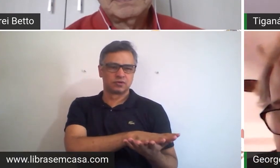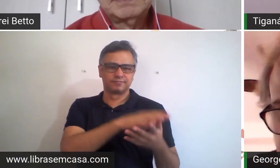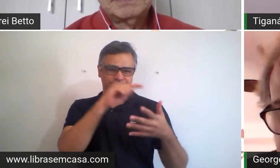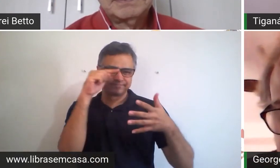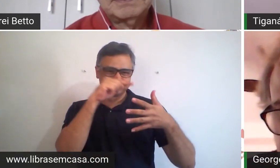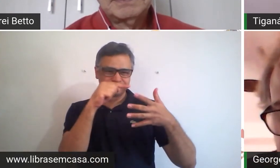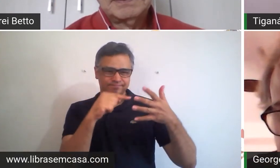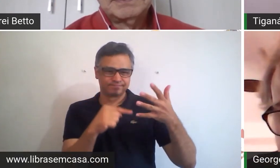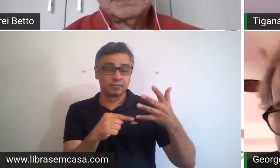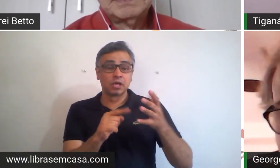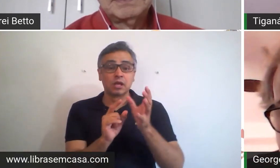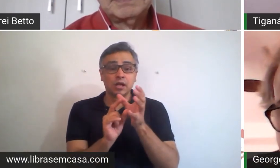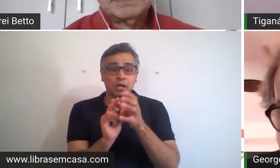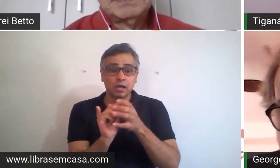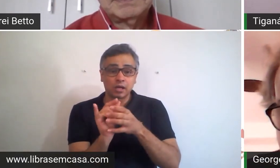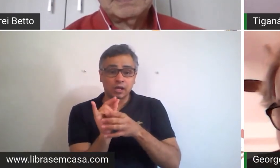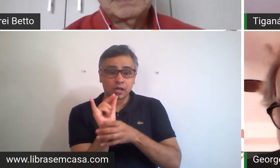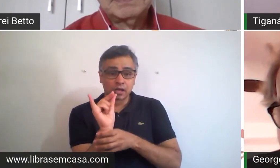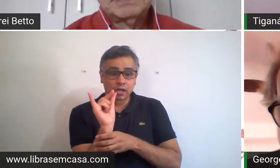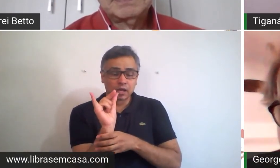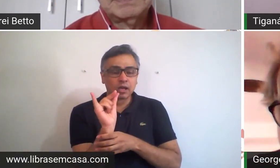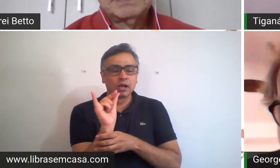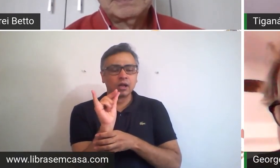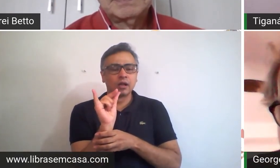o capitalismo é